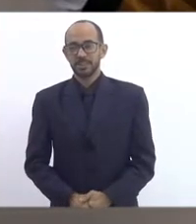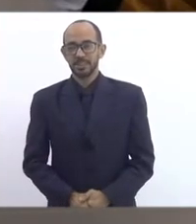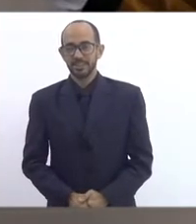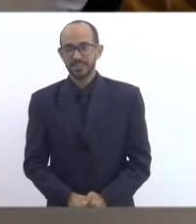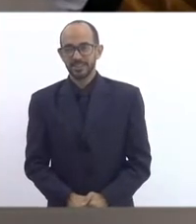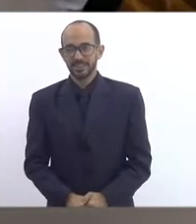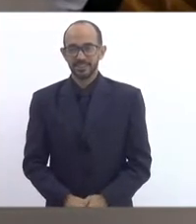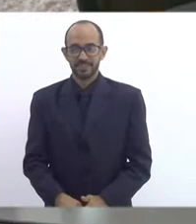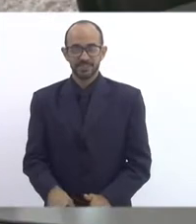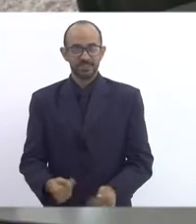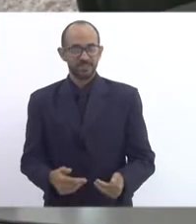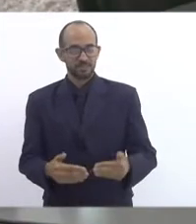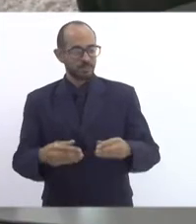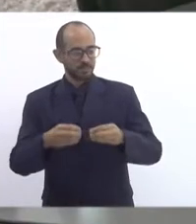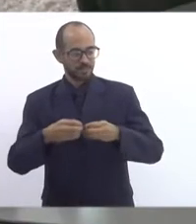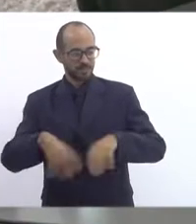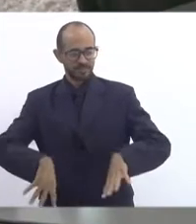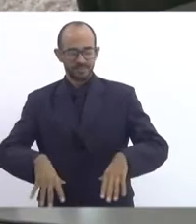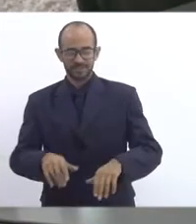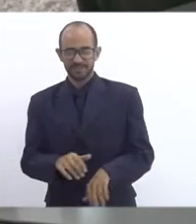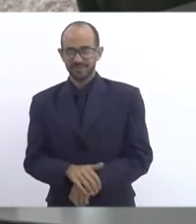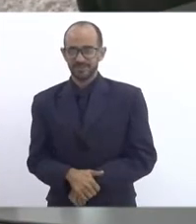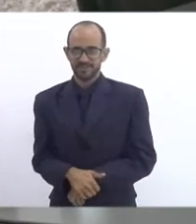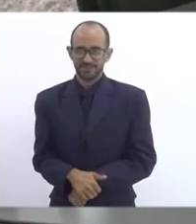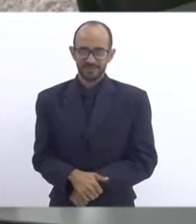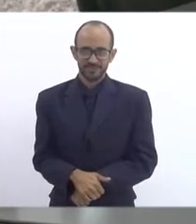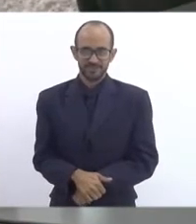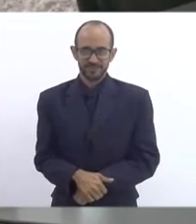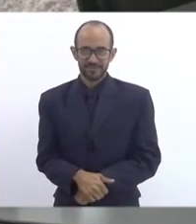Pela prejudicabilidade.